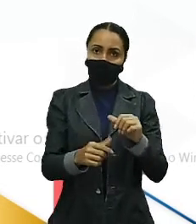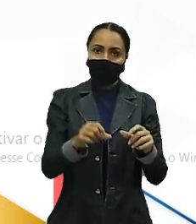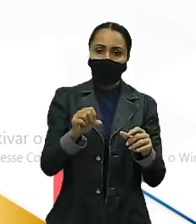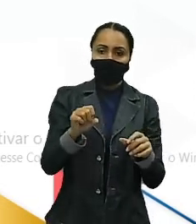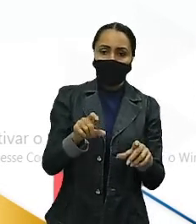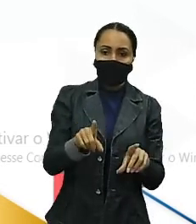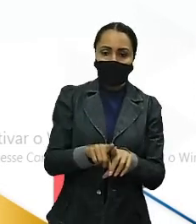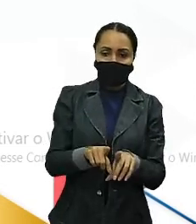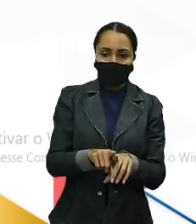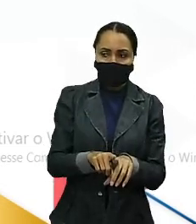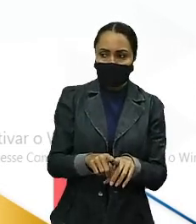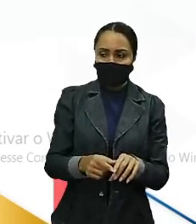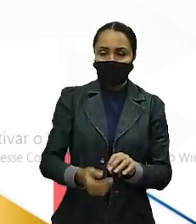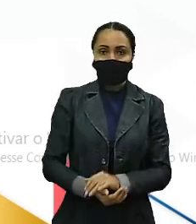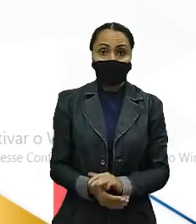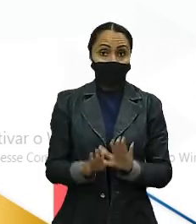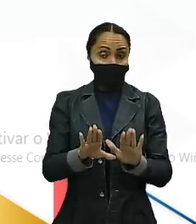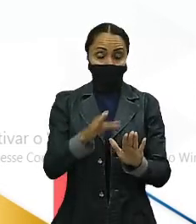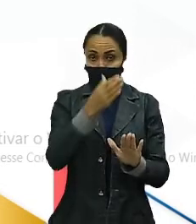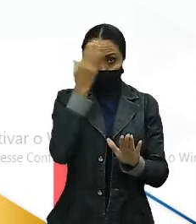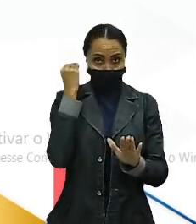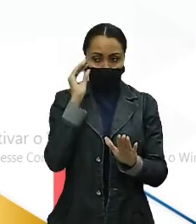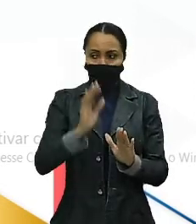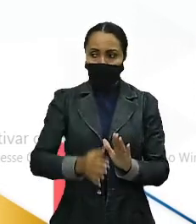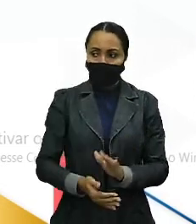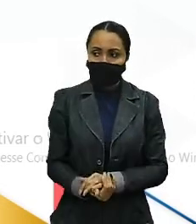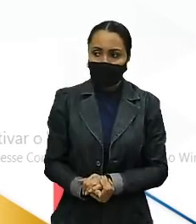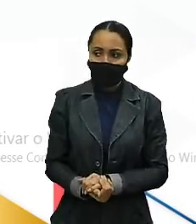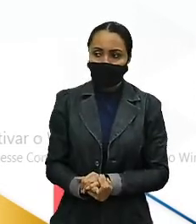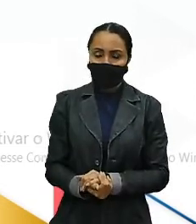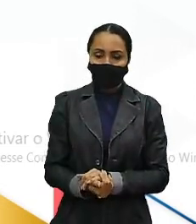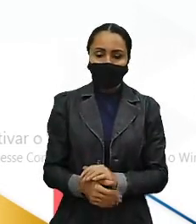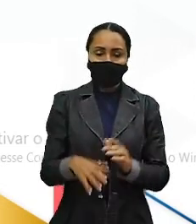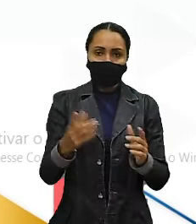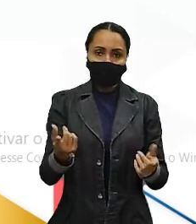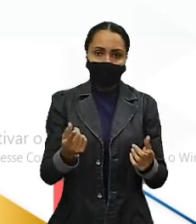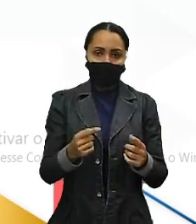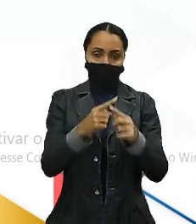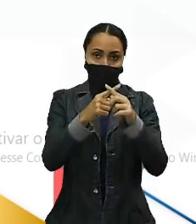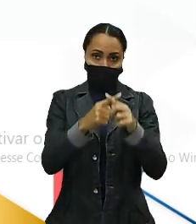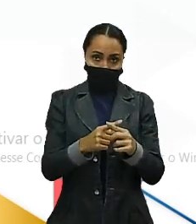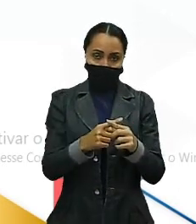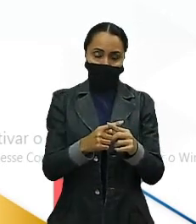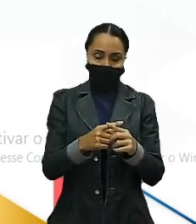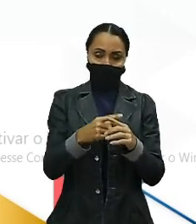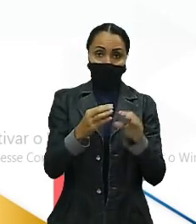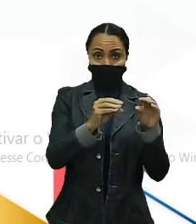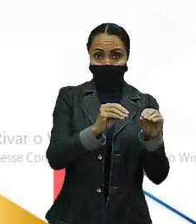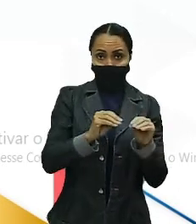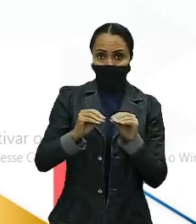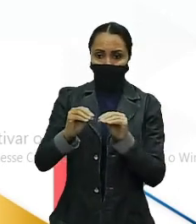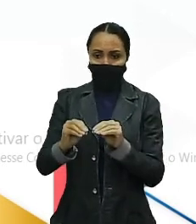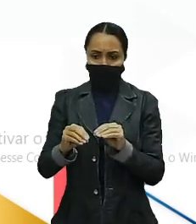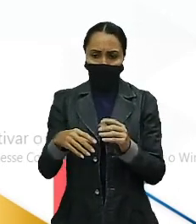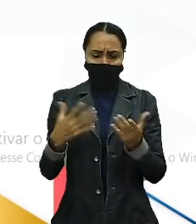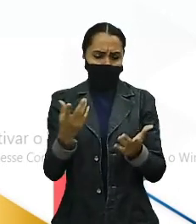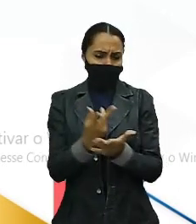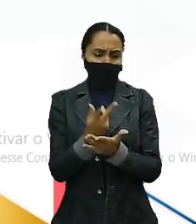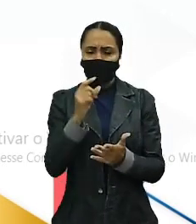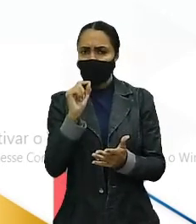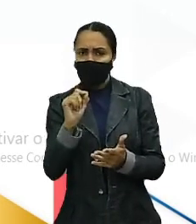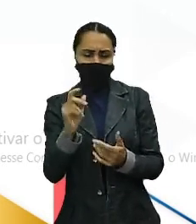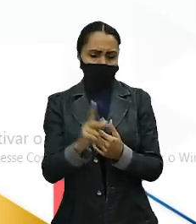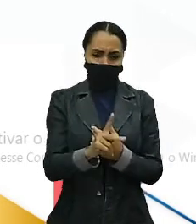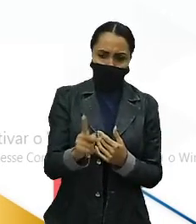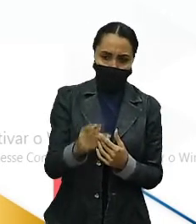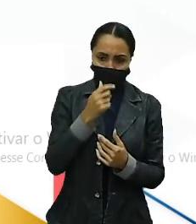quadrantes. Tá tranquilo então? Não esquece, essas multiplicações é o deslocamento da imagem. Como é que isso acontece,